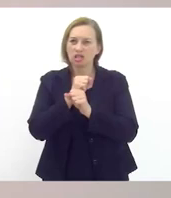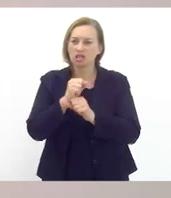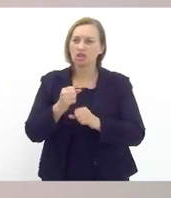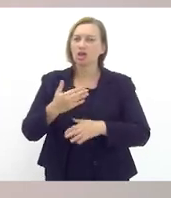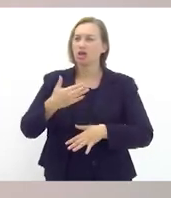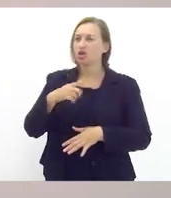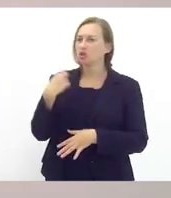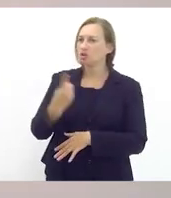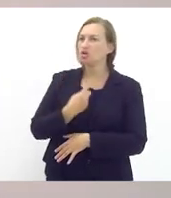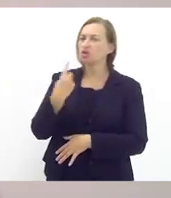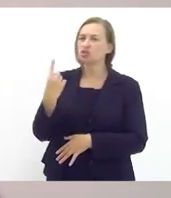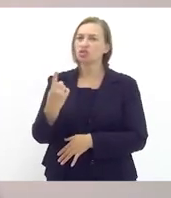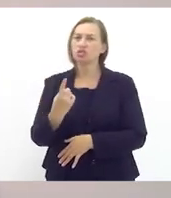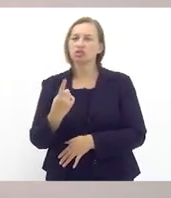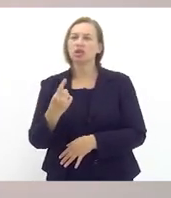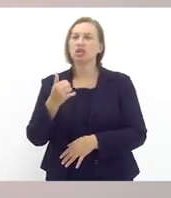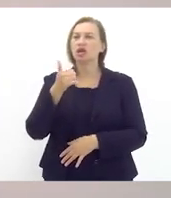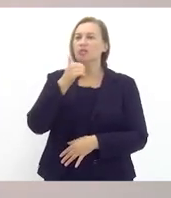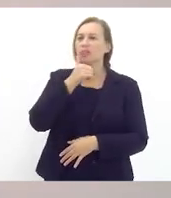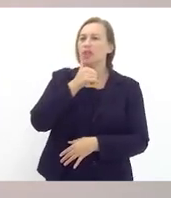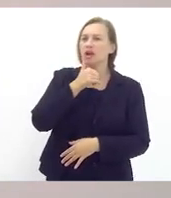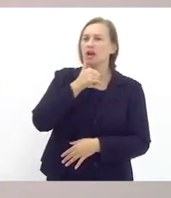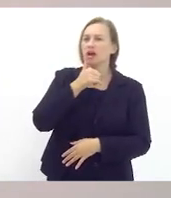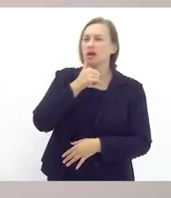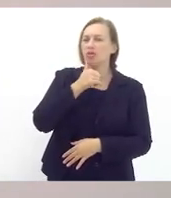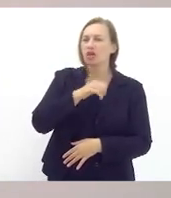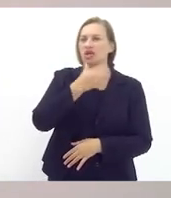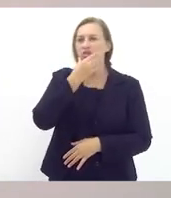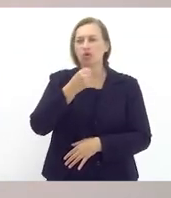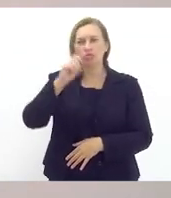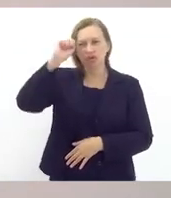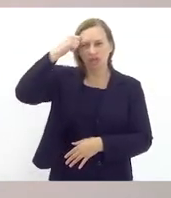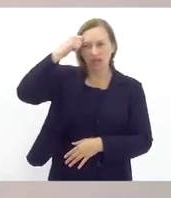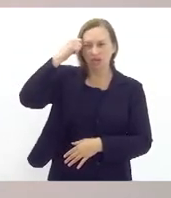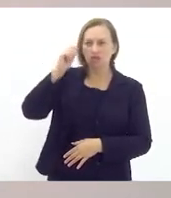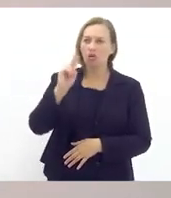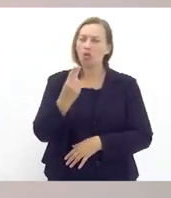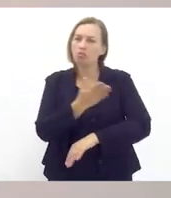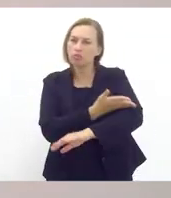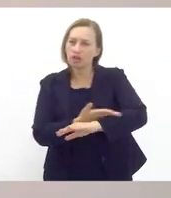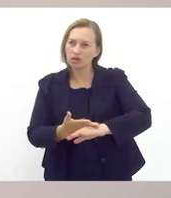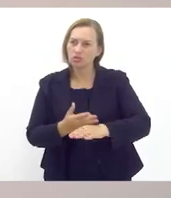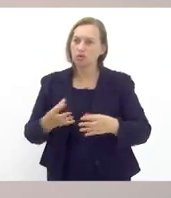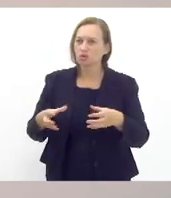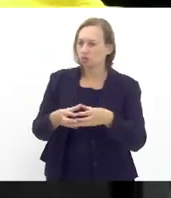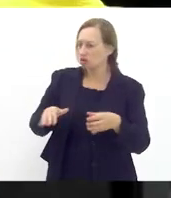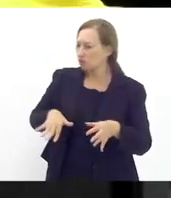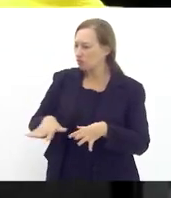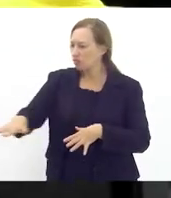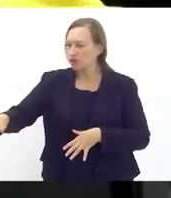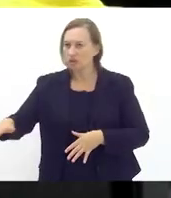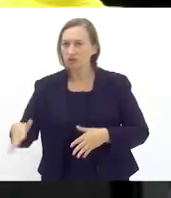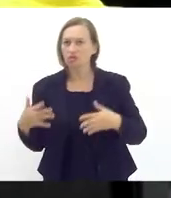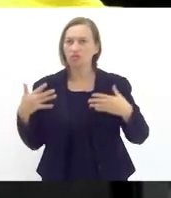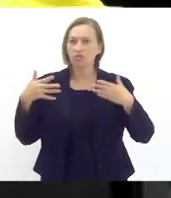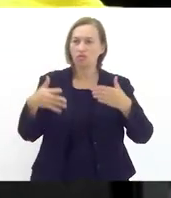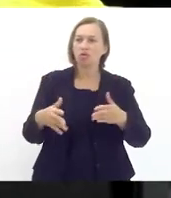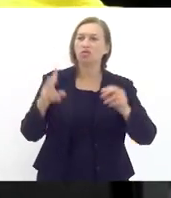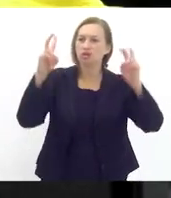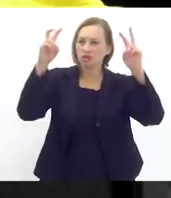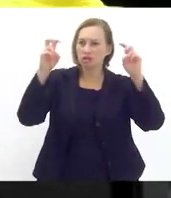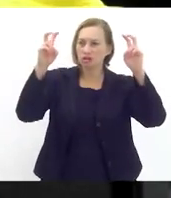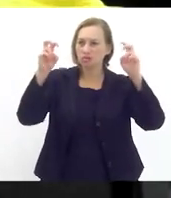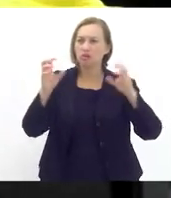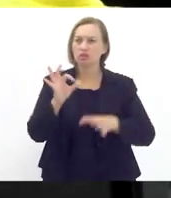negros negras e brancos trabalhadores Operários comunidade periférica E o seminário nosso refletiu sobre esse fato